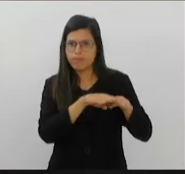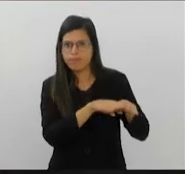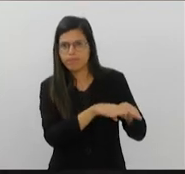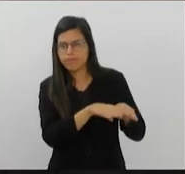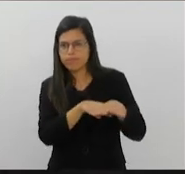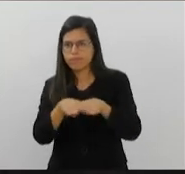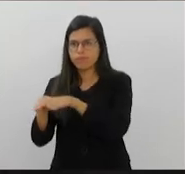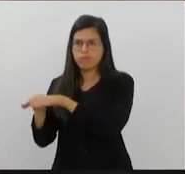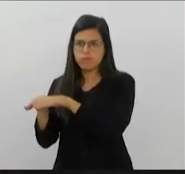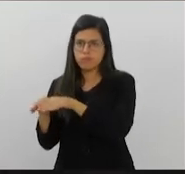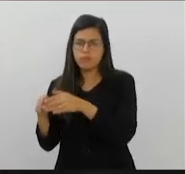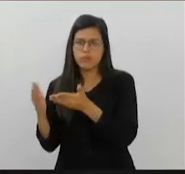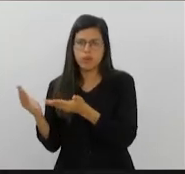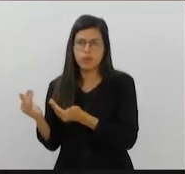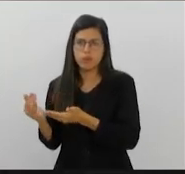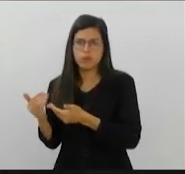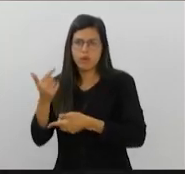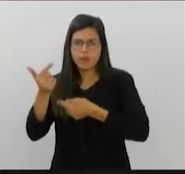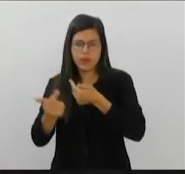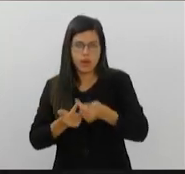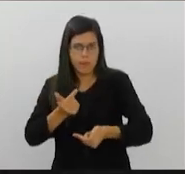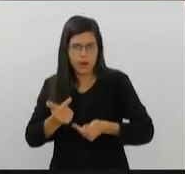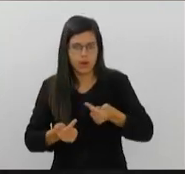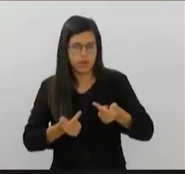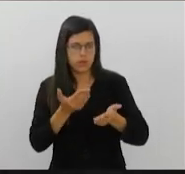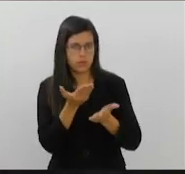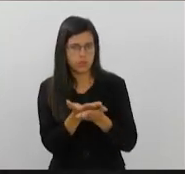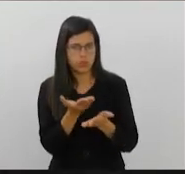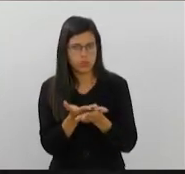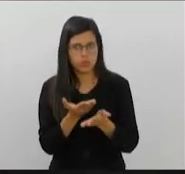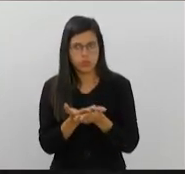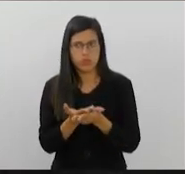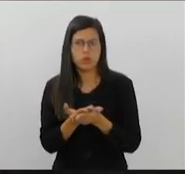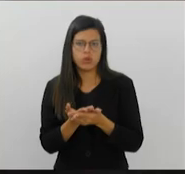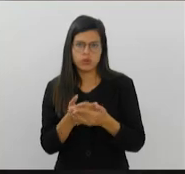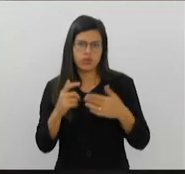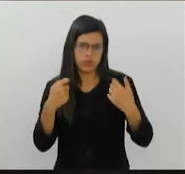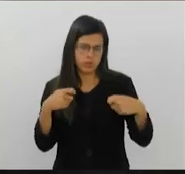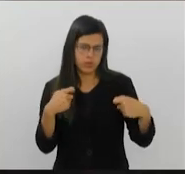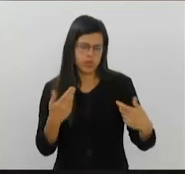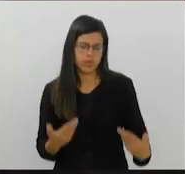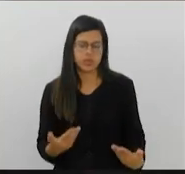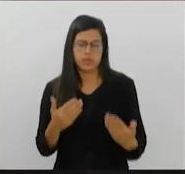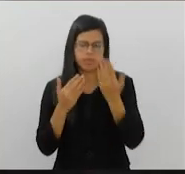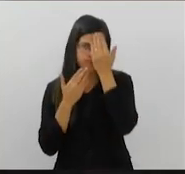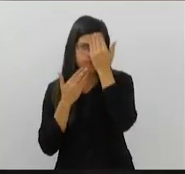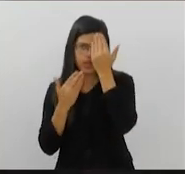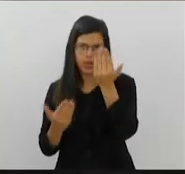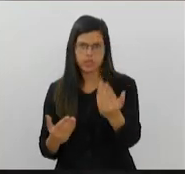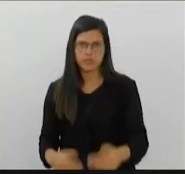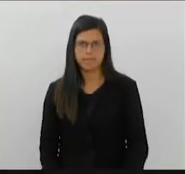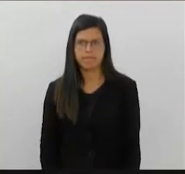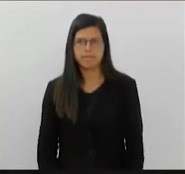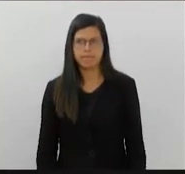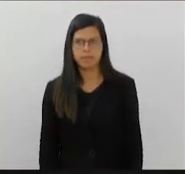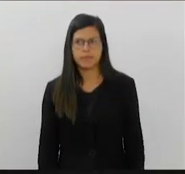e com jovem trabalhando, com jovem estudando, que é isso que a gente precisa. Obrigado.